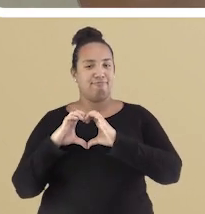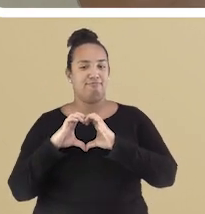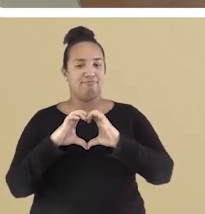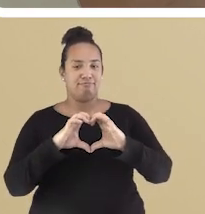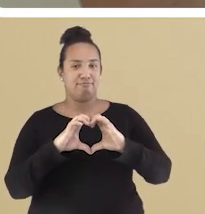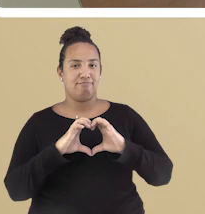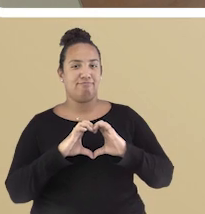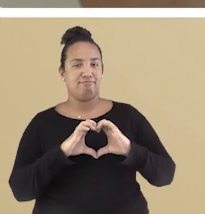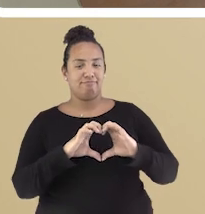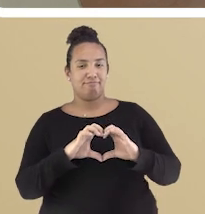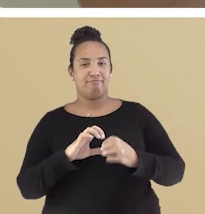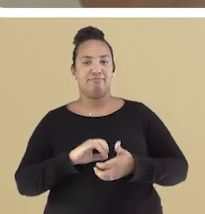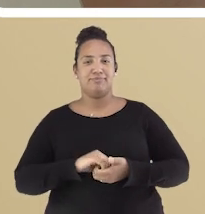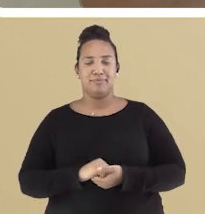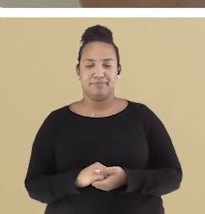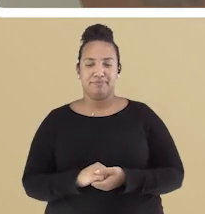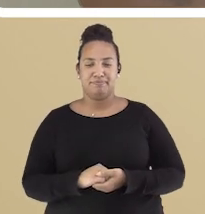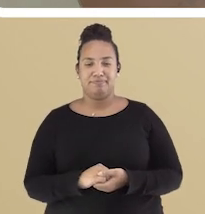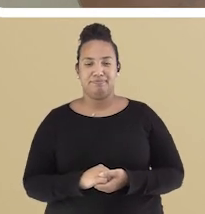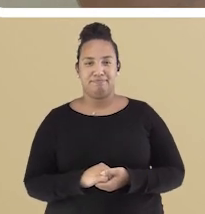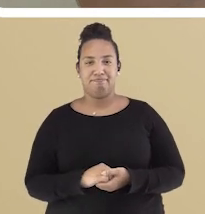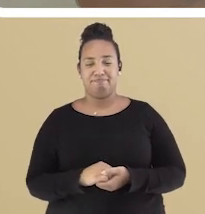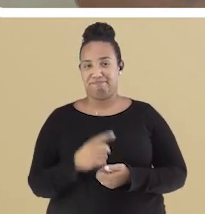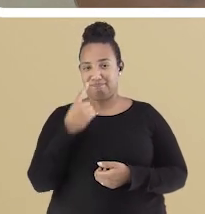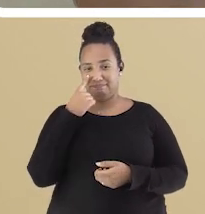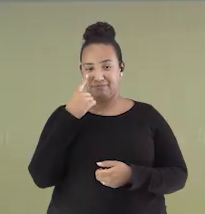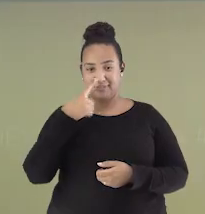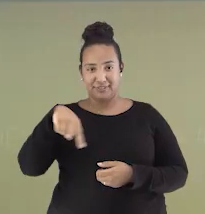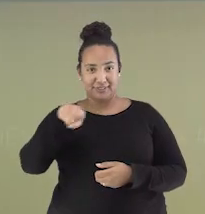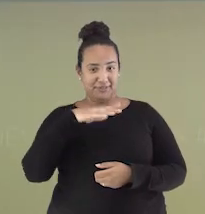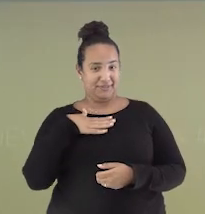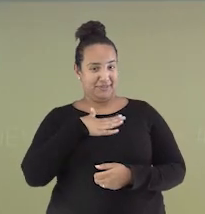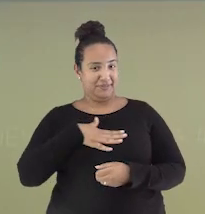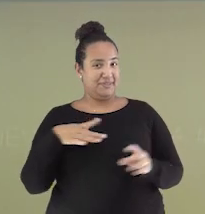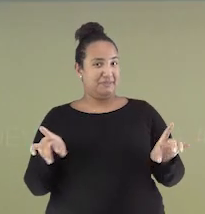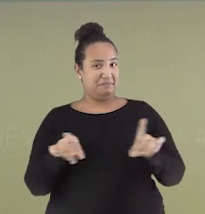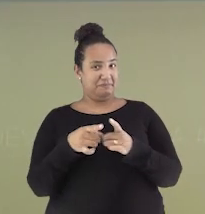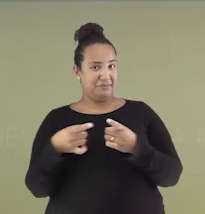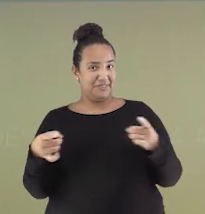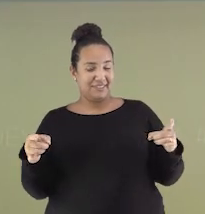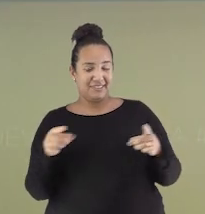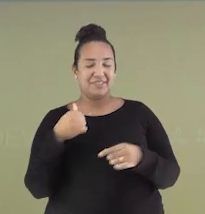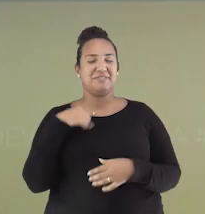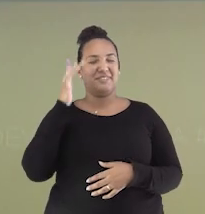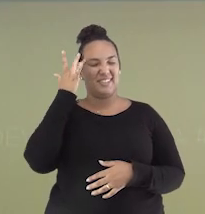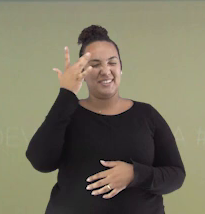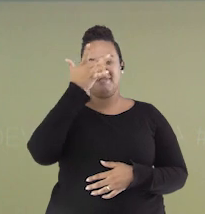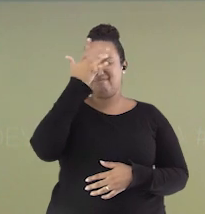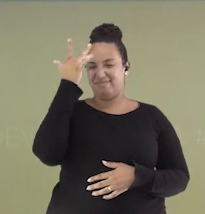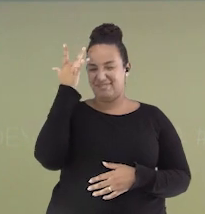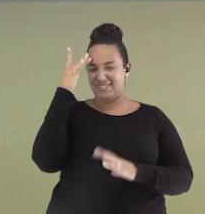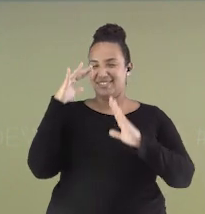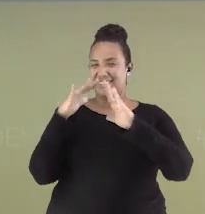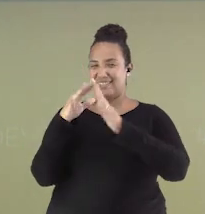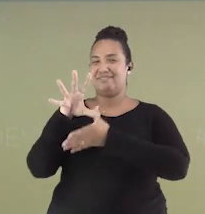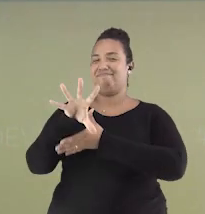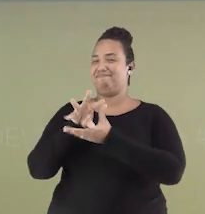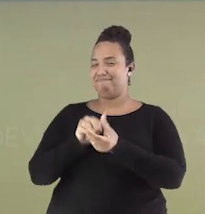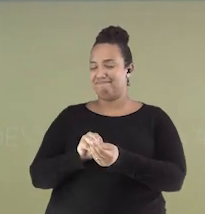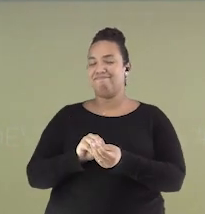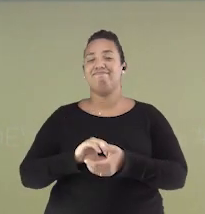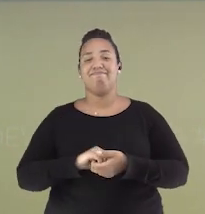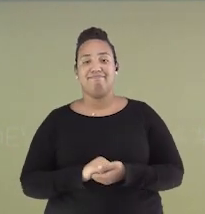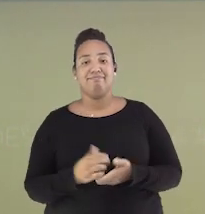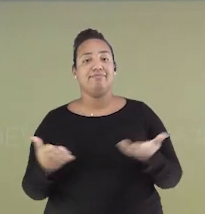lá de coração cachorro solta aquele gostaram da música que eu escolhi eu acho que teve muita gente que cantou junto